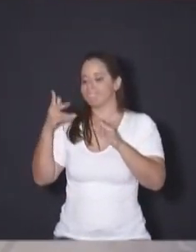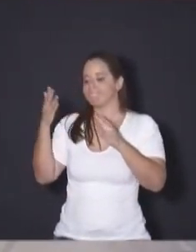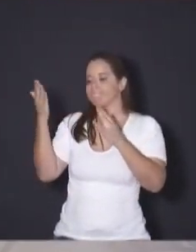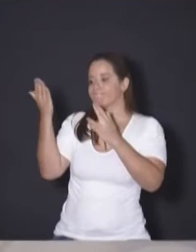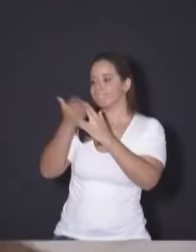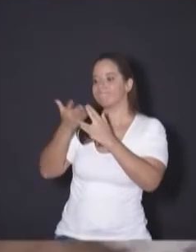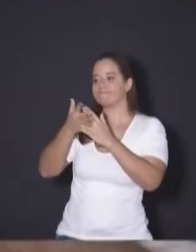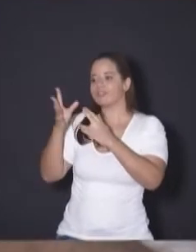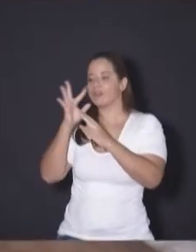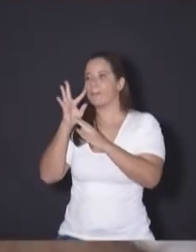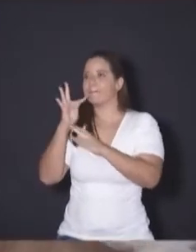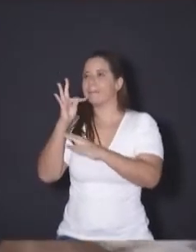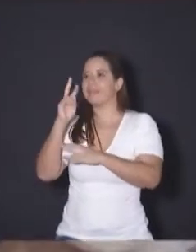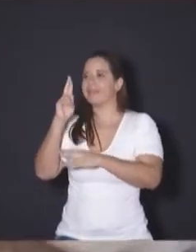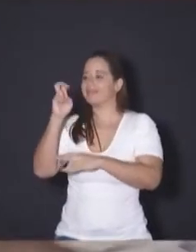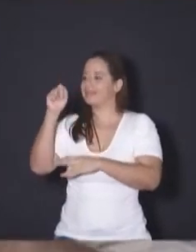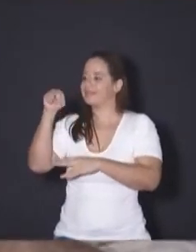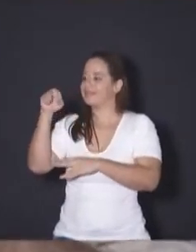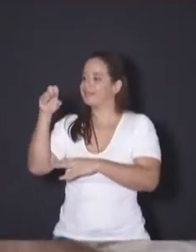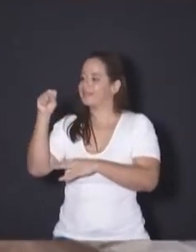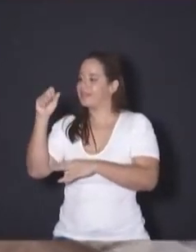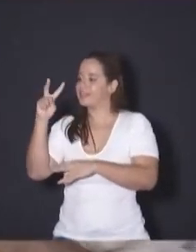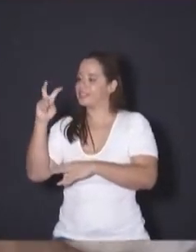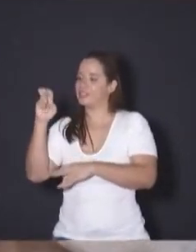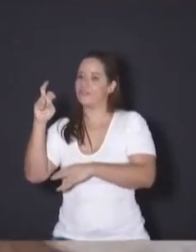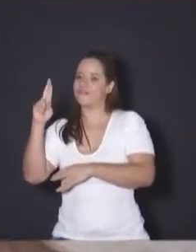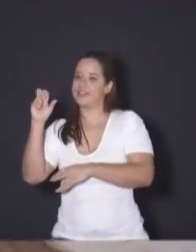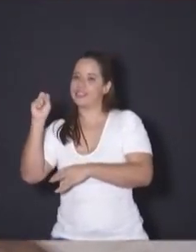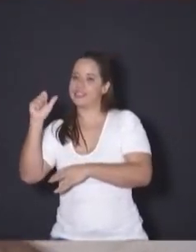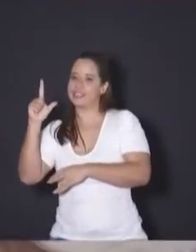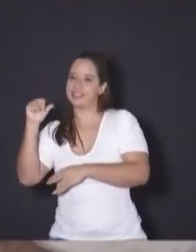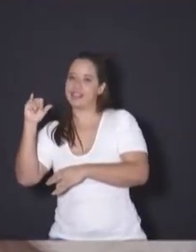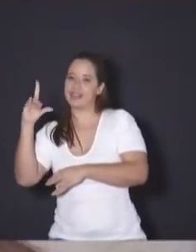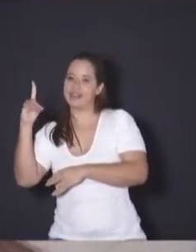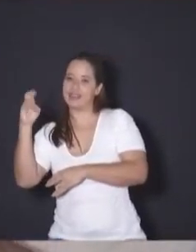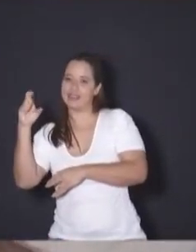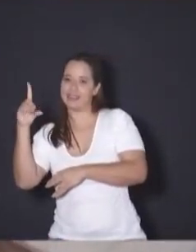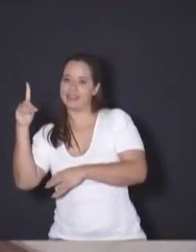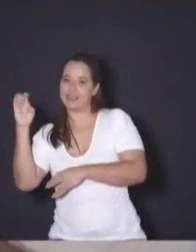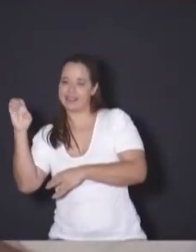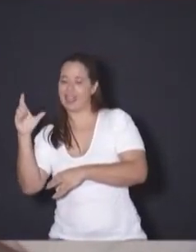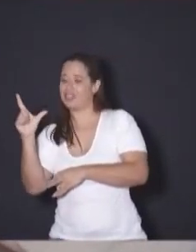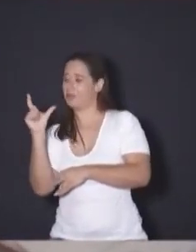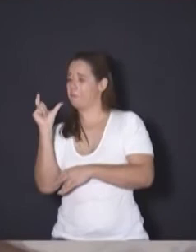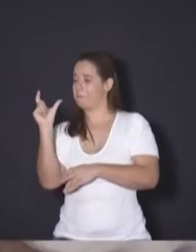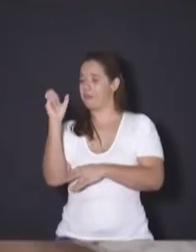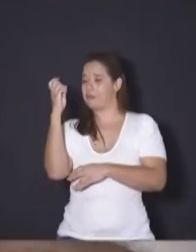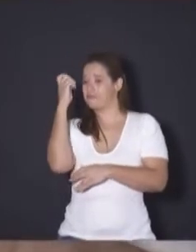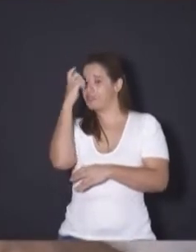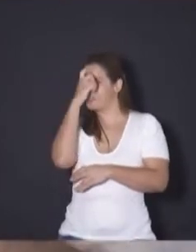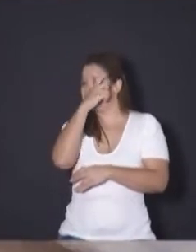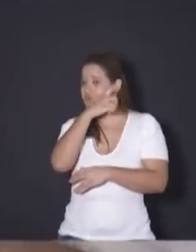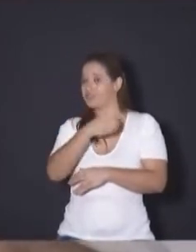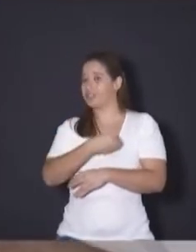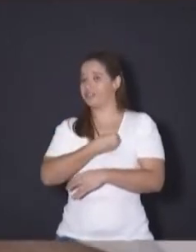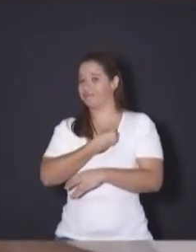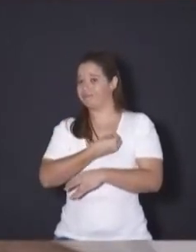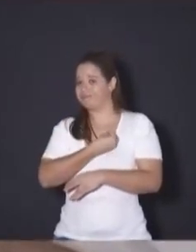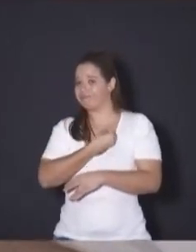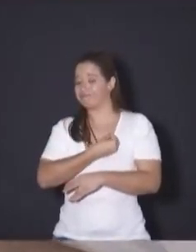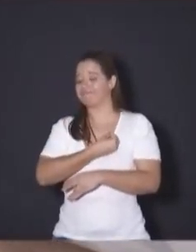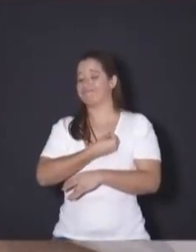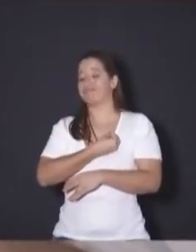esta palavra mágica uma dificílima e se implementada é essa